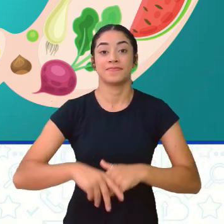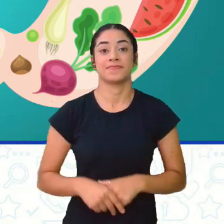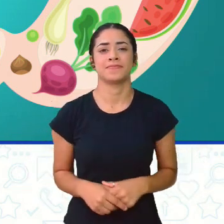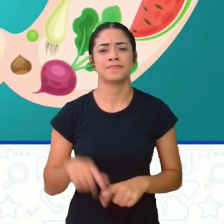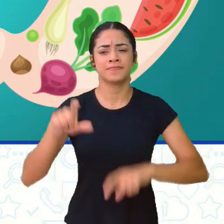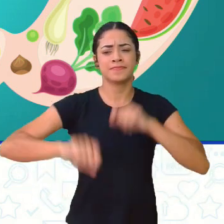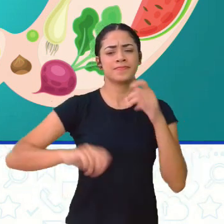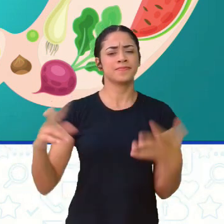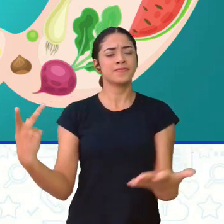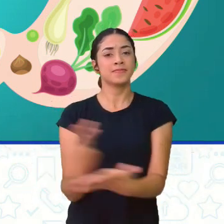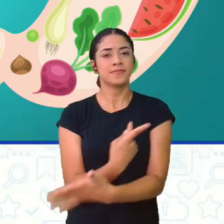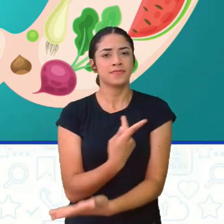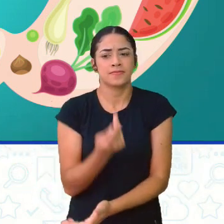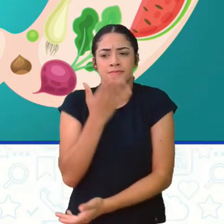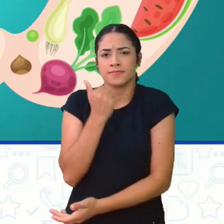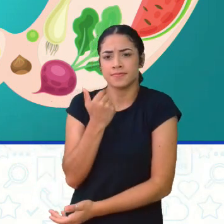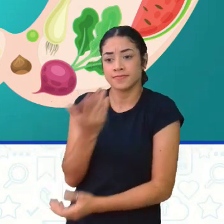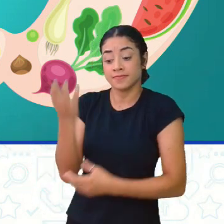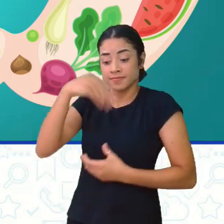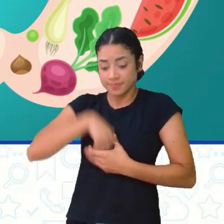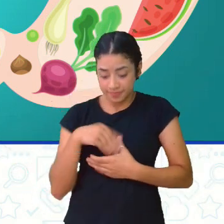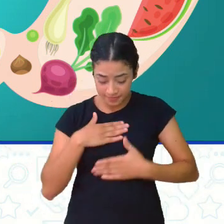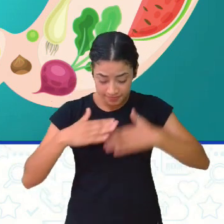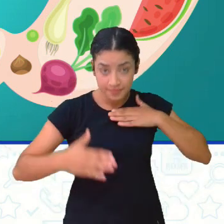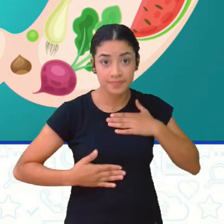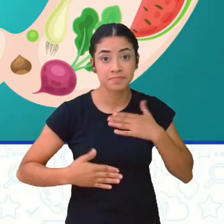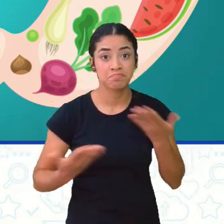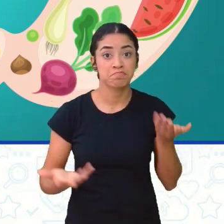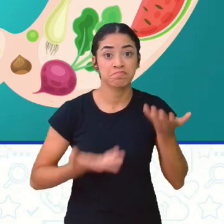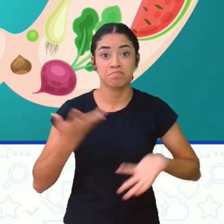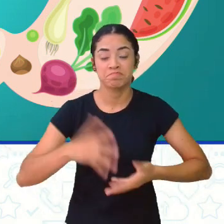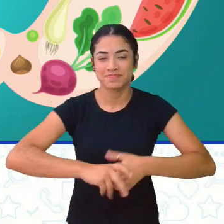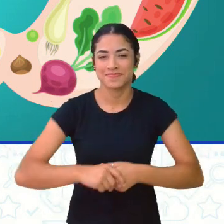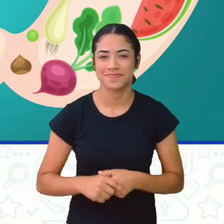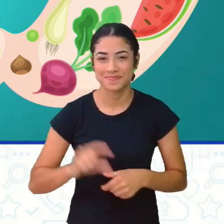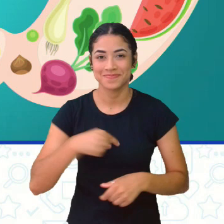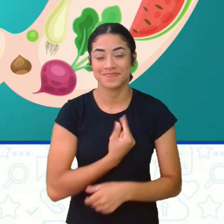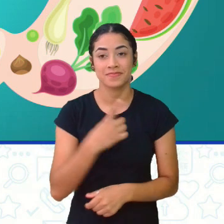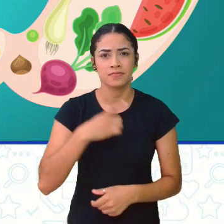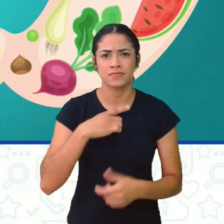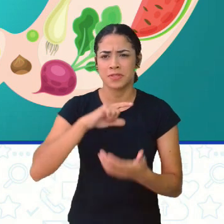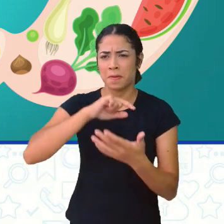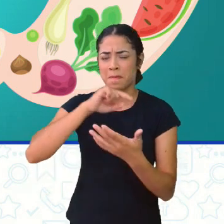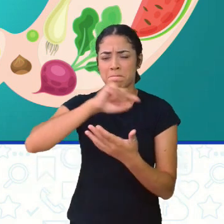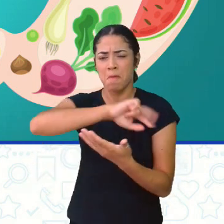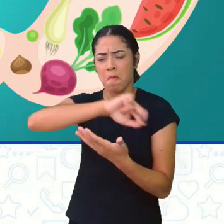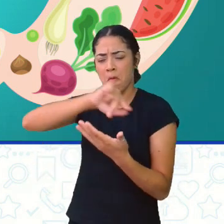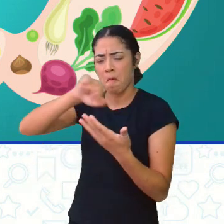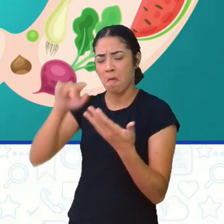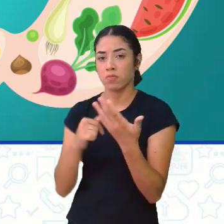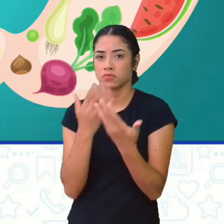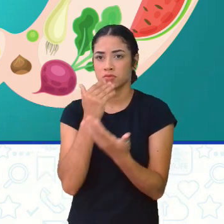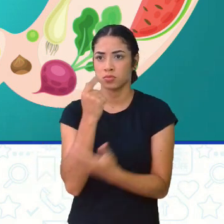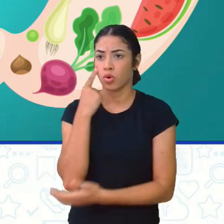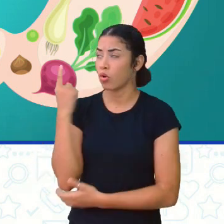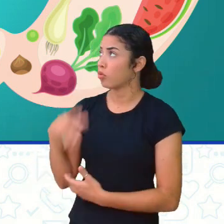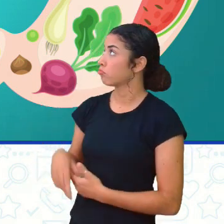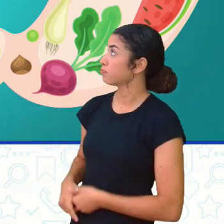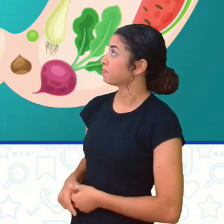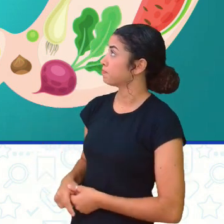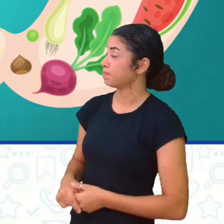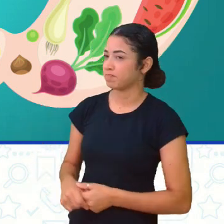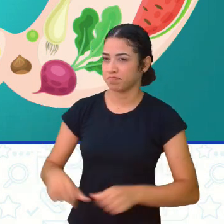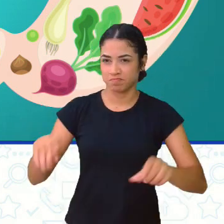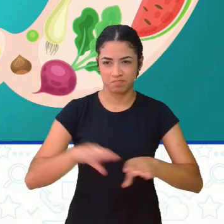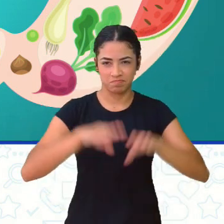que acontece com o alimento dentro do nosso corpo? Então, a gente tem aí uma infinidade de alimentos. Então, eu coloco aí para vocês uma